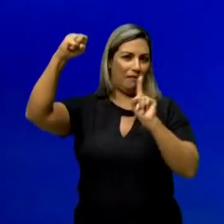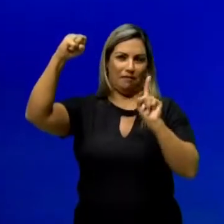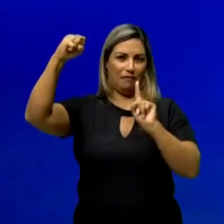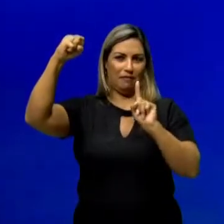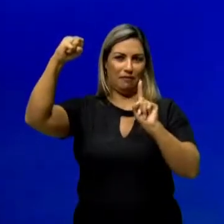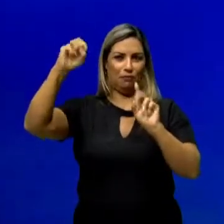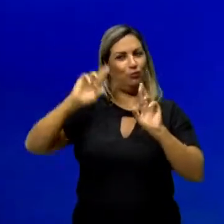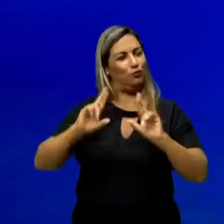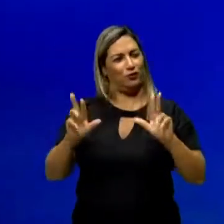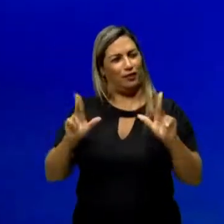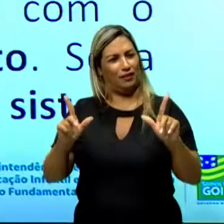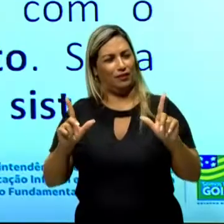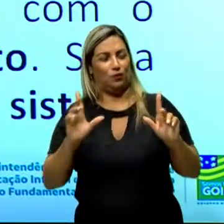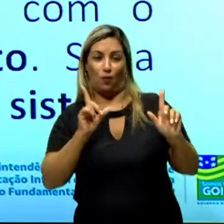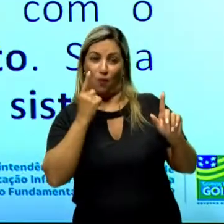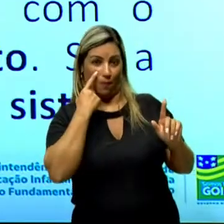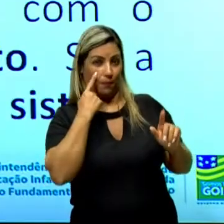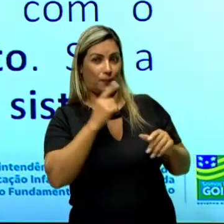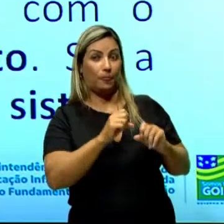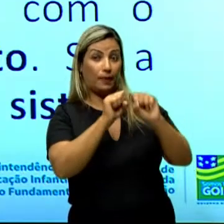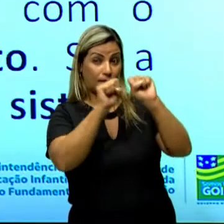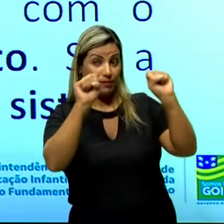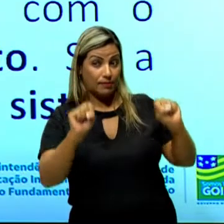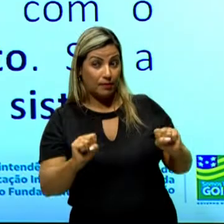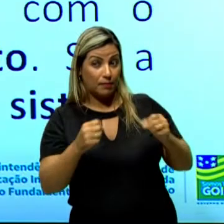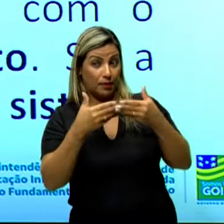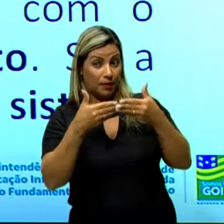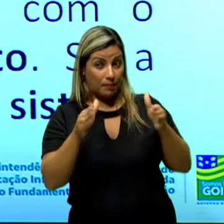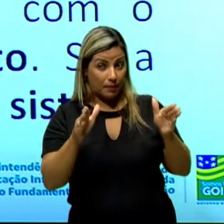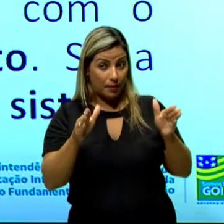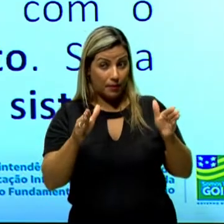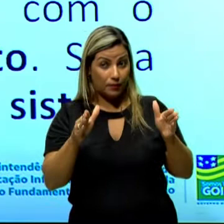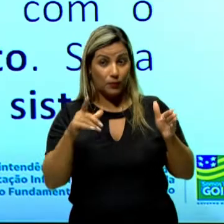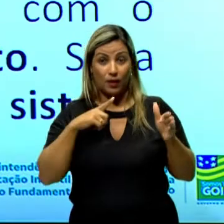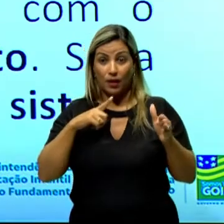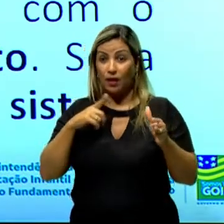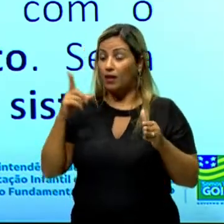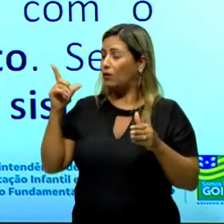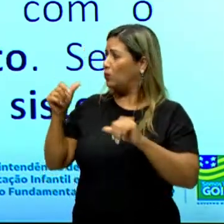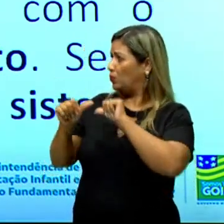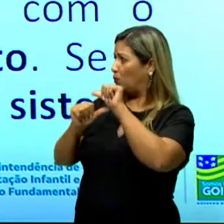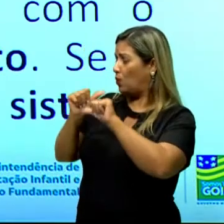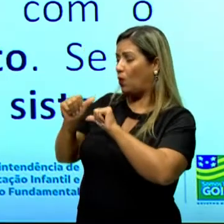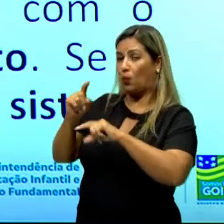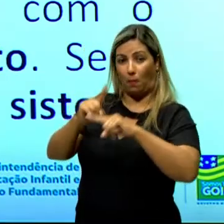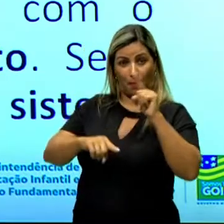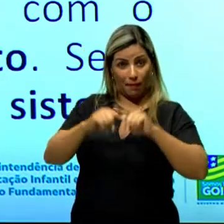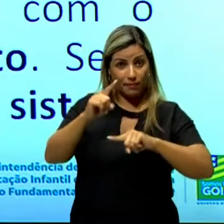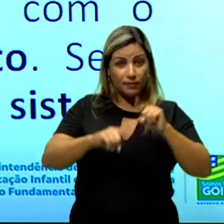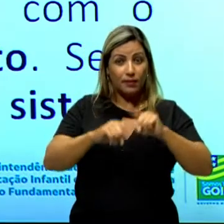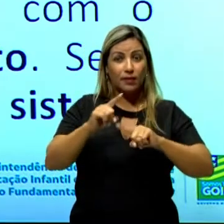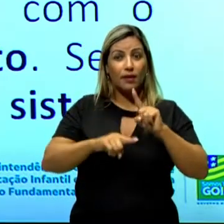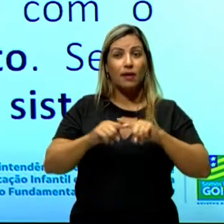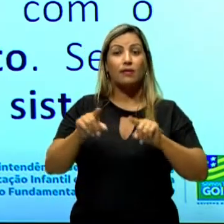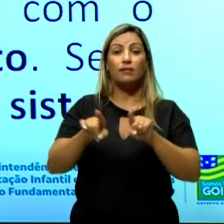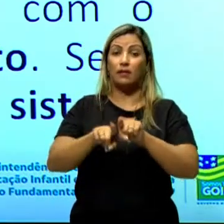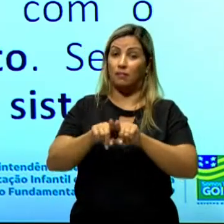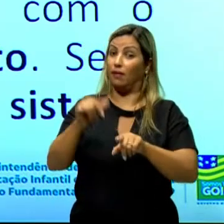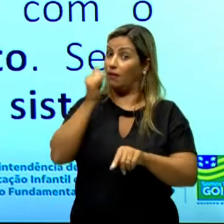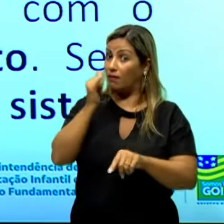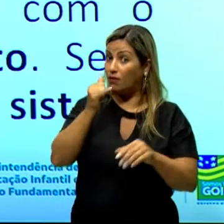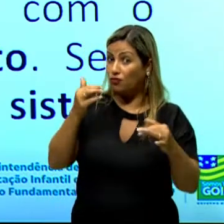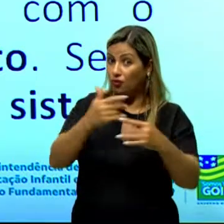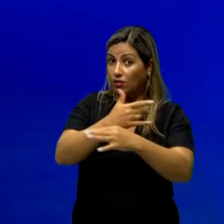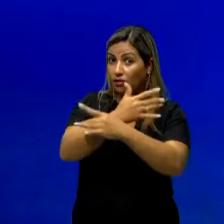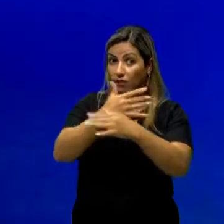não. Vamos ver a diferença. Um sistema aberto é aquele em que eu troco materiais e energia